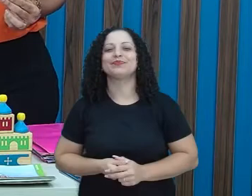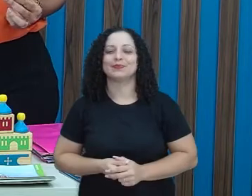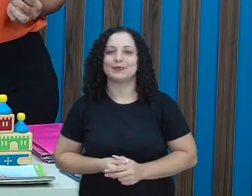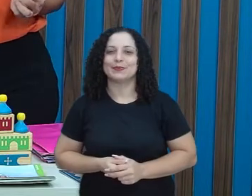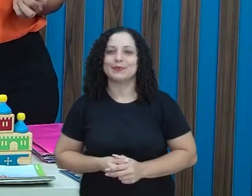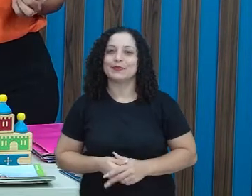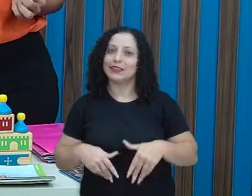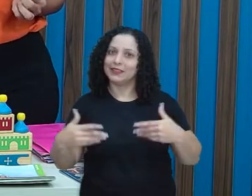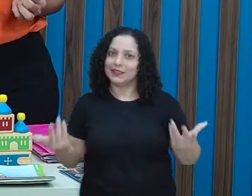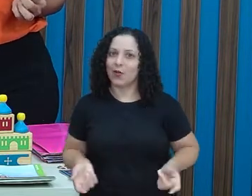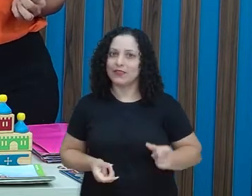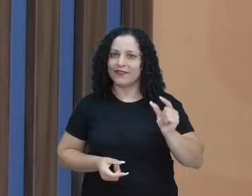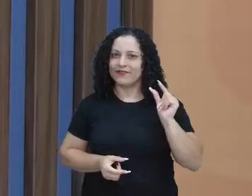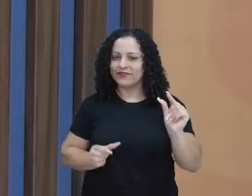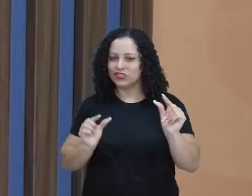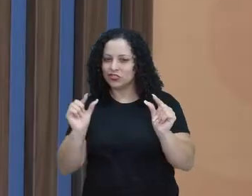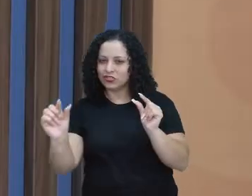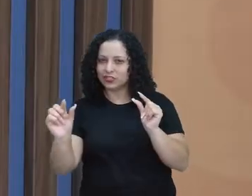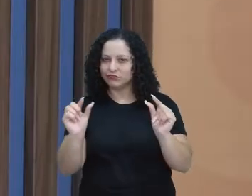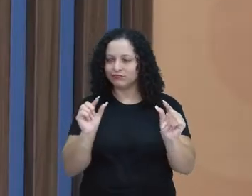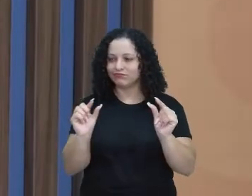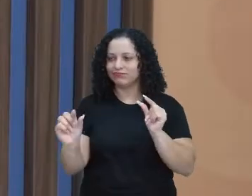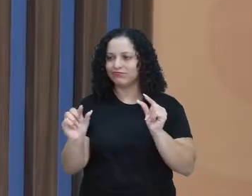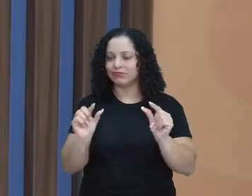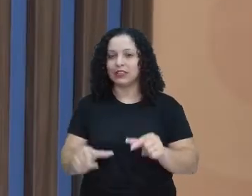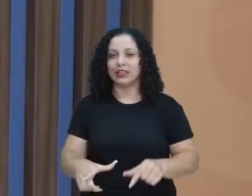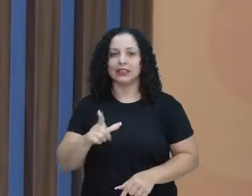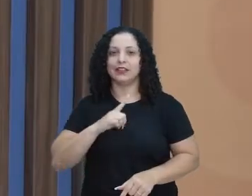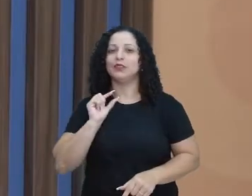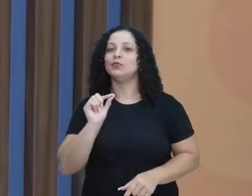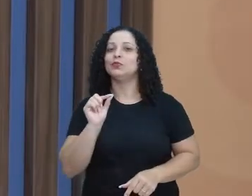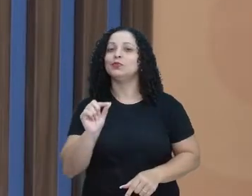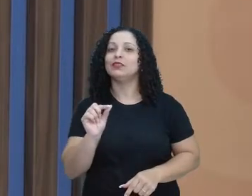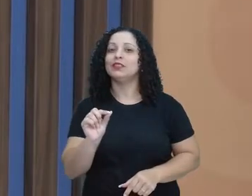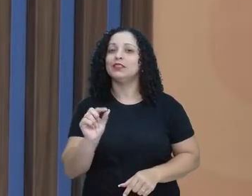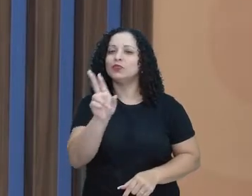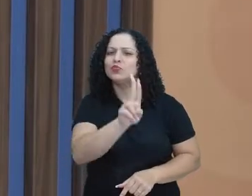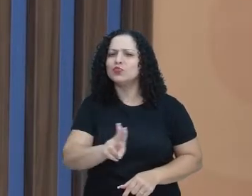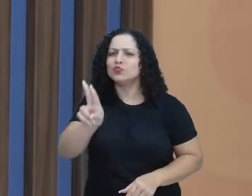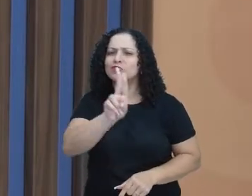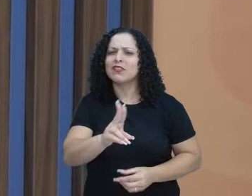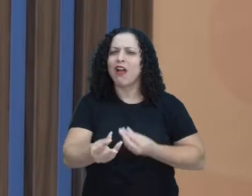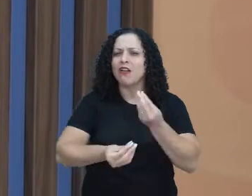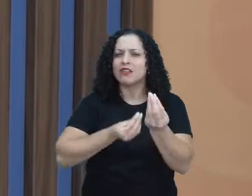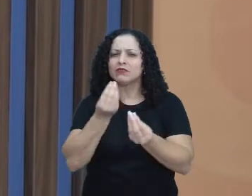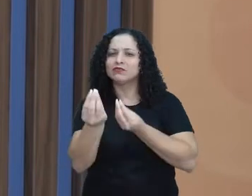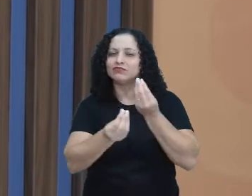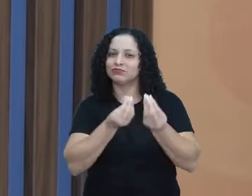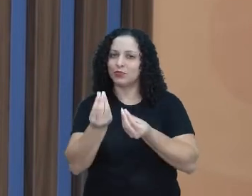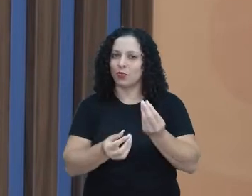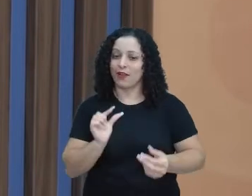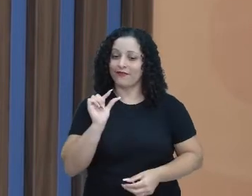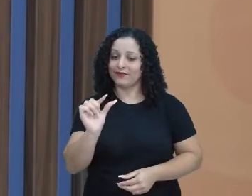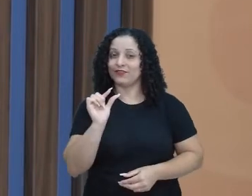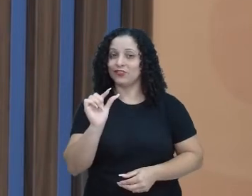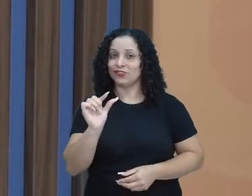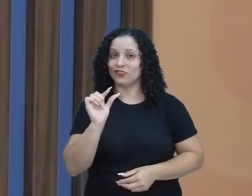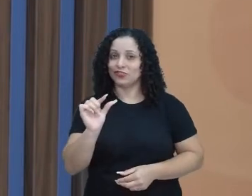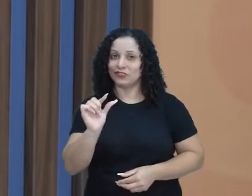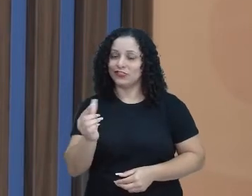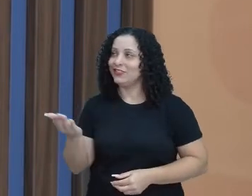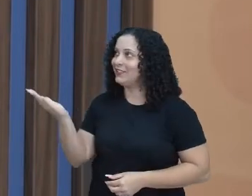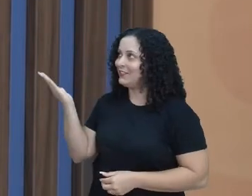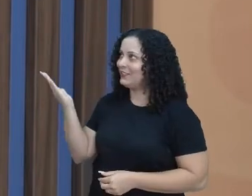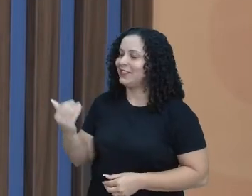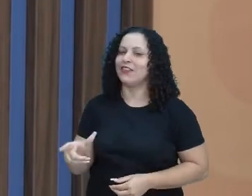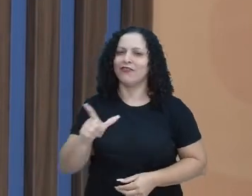Certo? Então, essa fichinha aqui a gente vai fazer, deixa eu virar para cá, pronto. Nessa fichinha aqui a gente vai